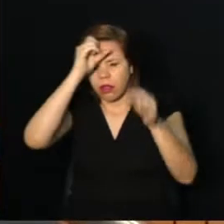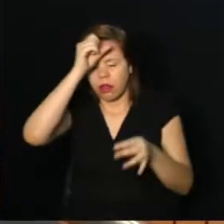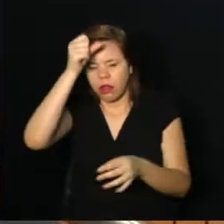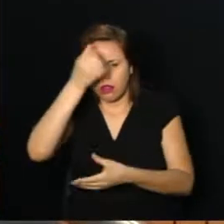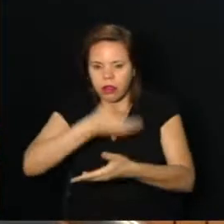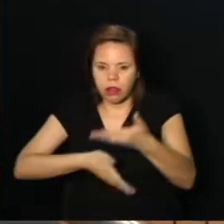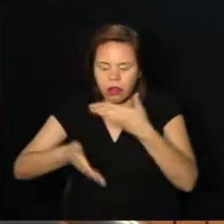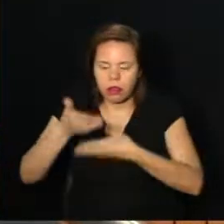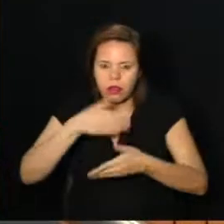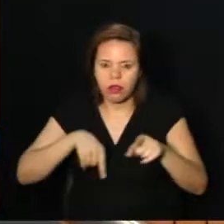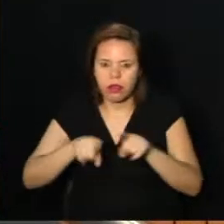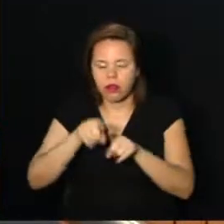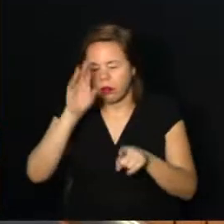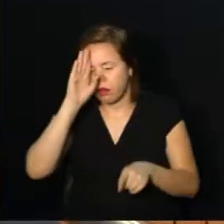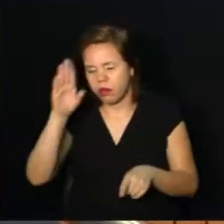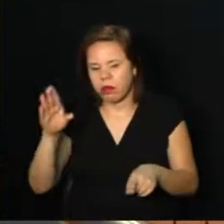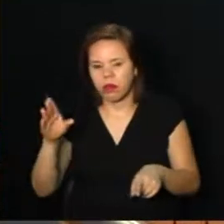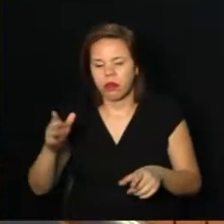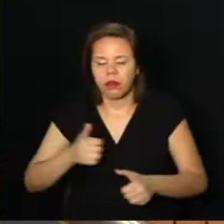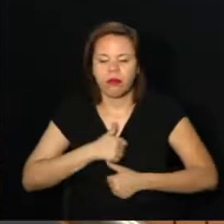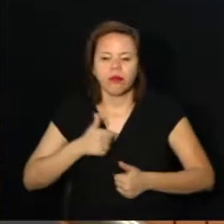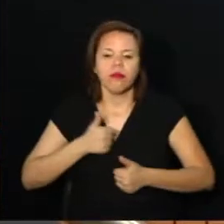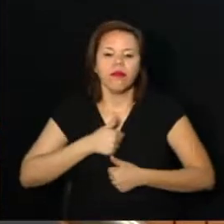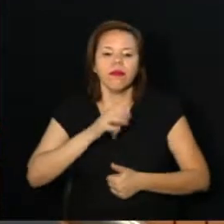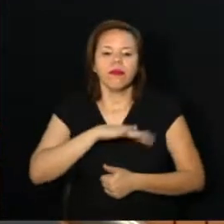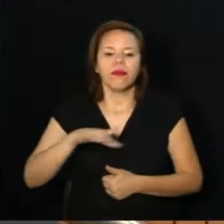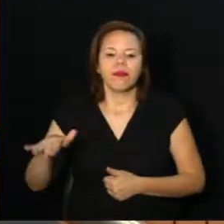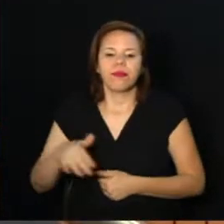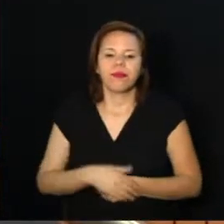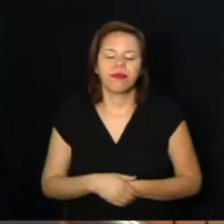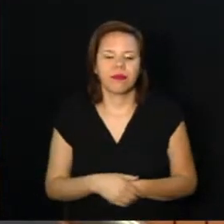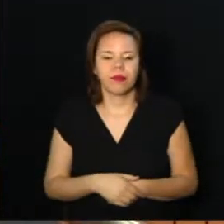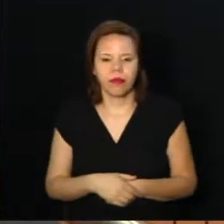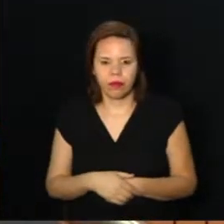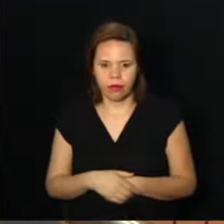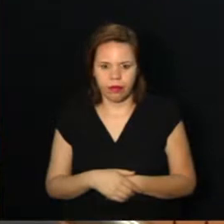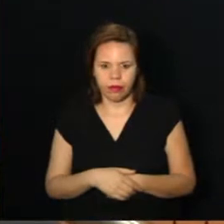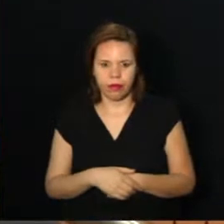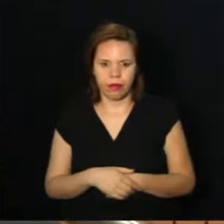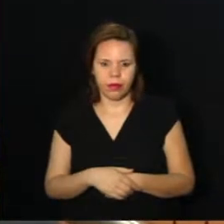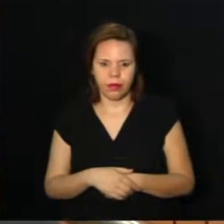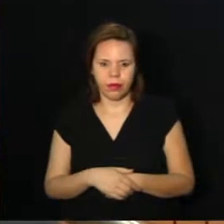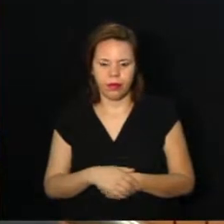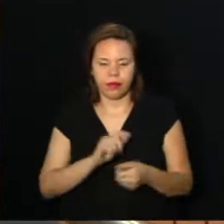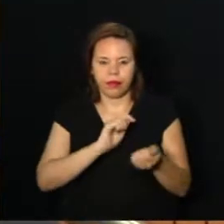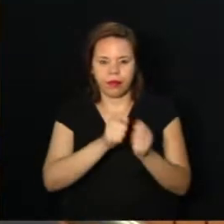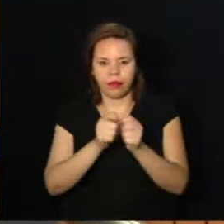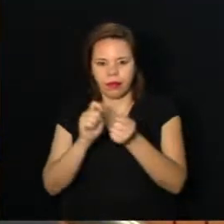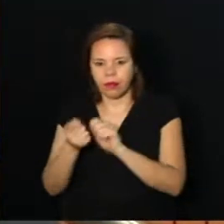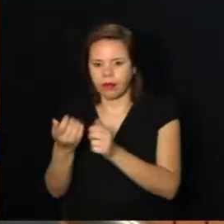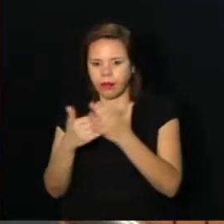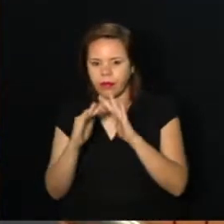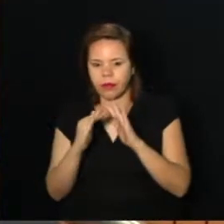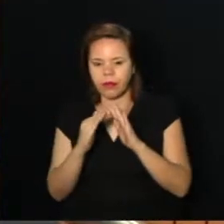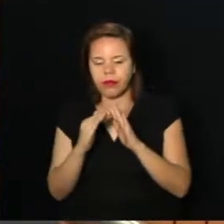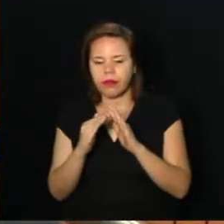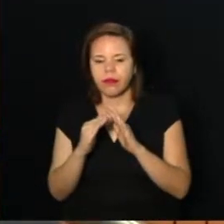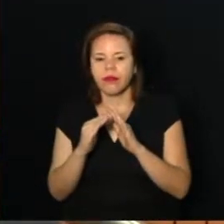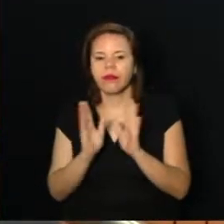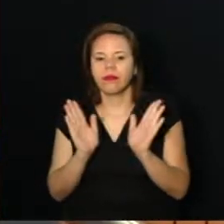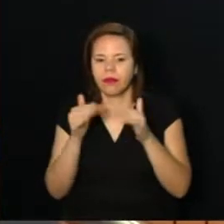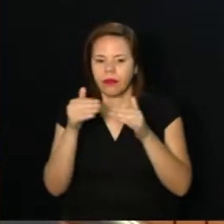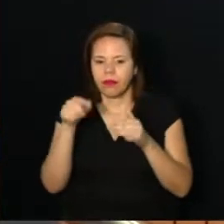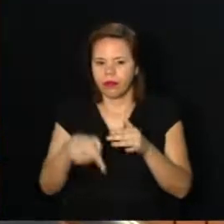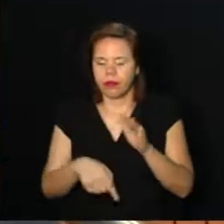e, principalmente, ao resgate da autoestima da criança, além da adequação da escola para isso, o que,